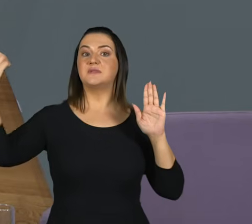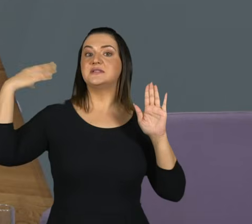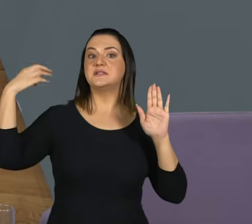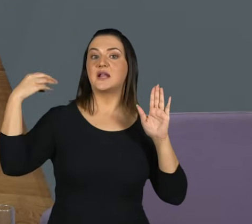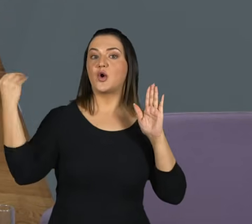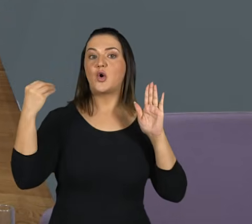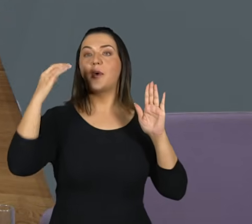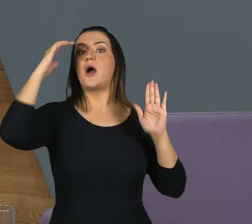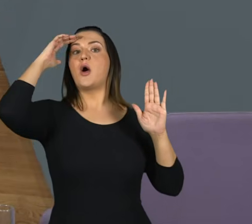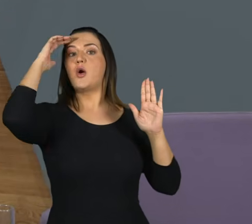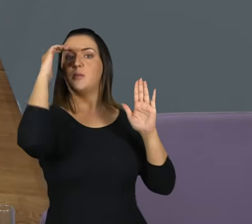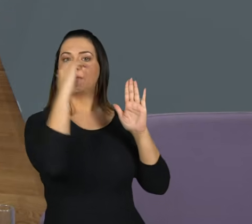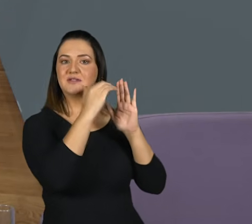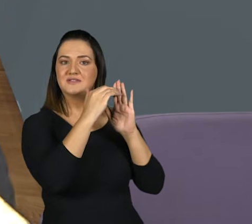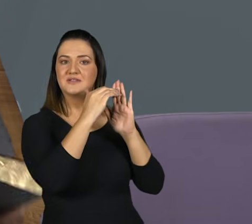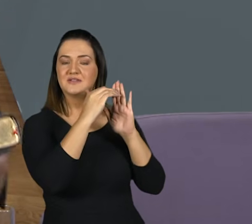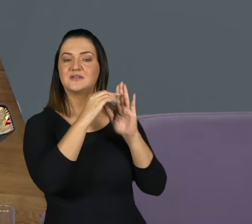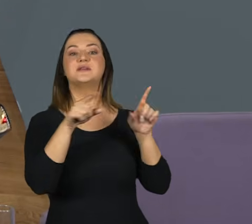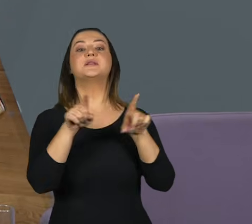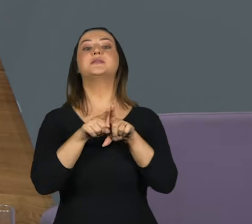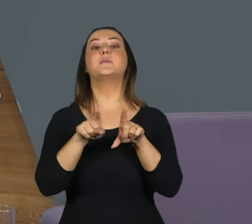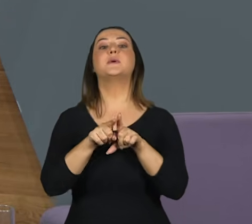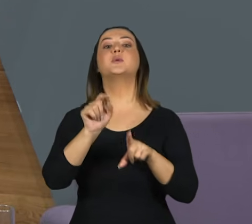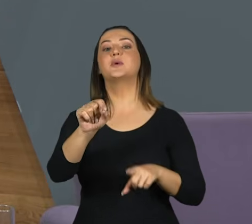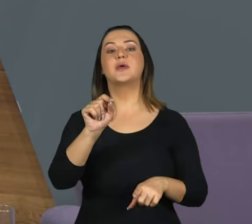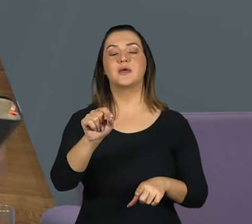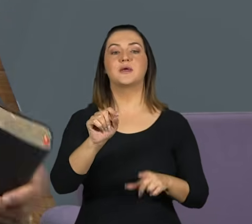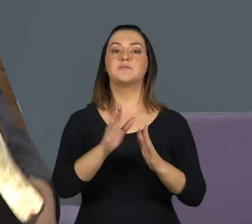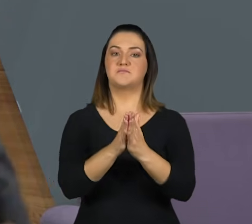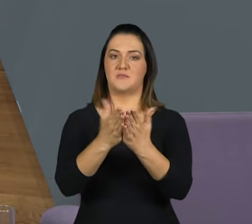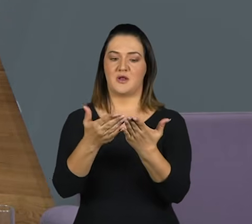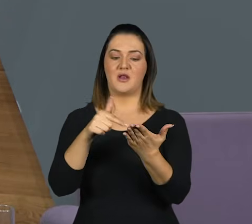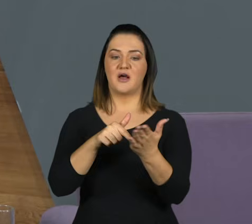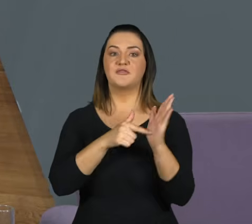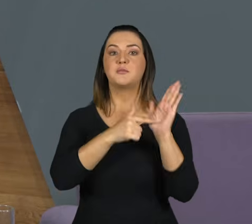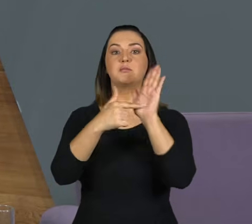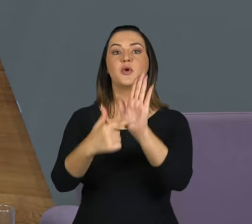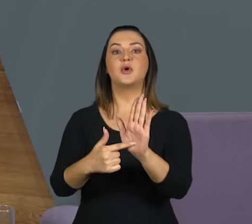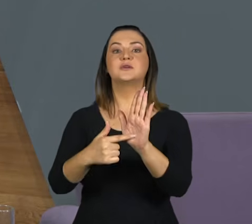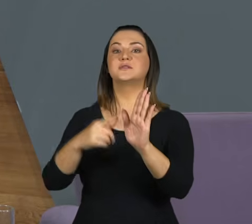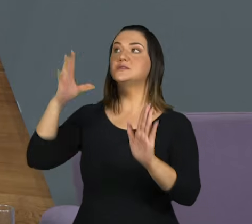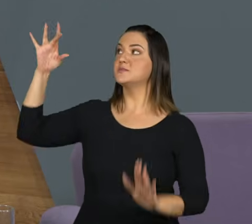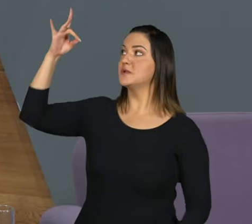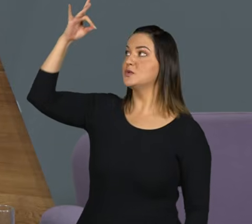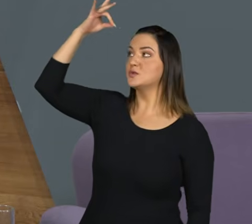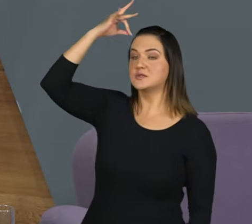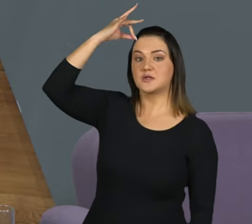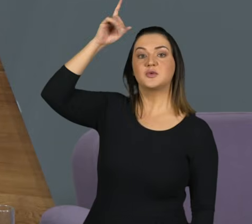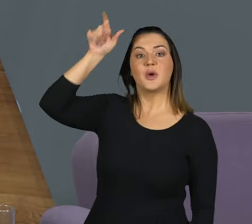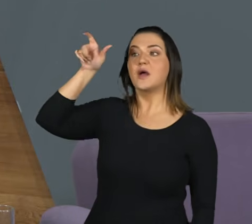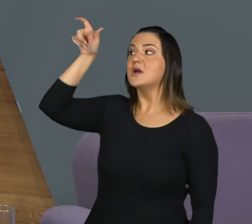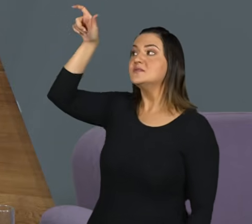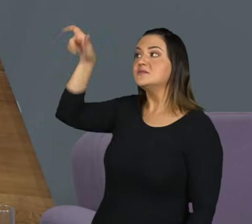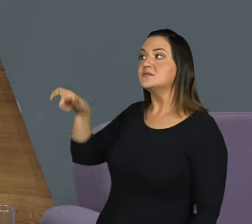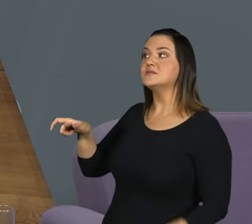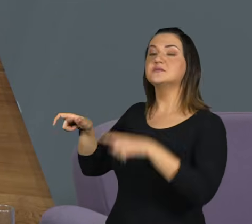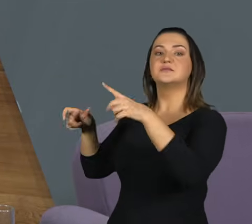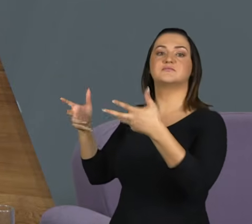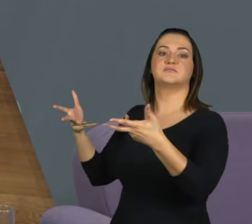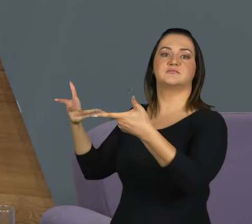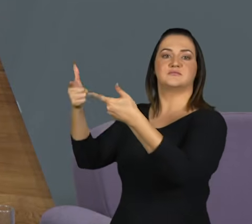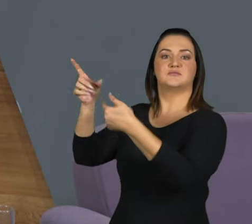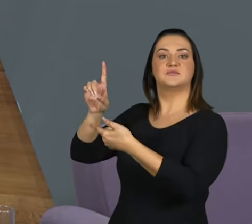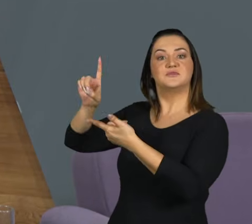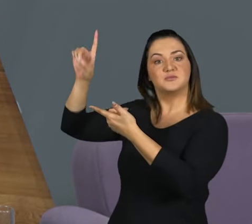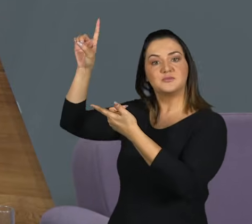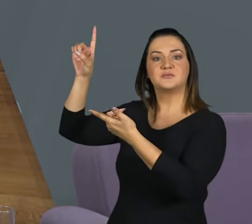em Êxodo capítulo 20. E mais, a palavra de Deus mostra que o Espírito Santo é um ser, não é um ser humano, é um ser